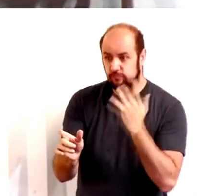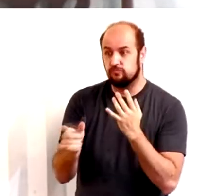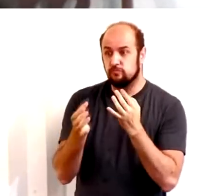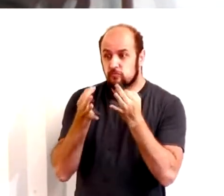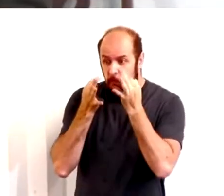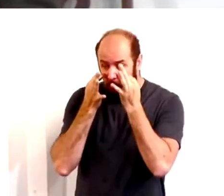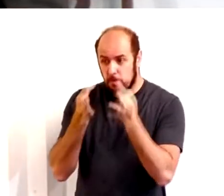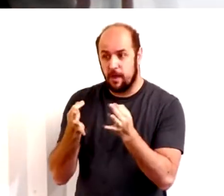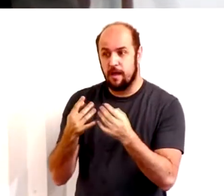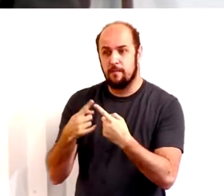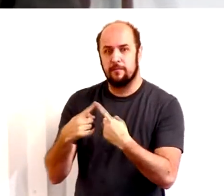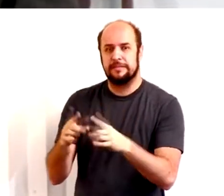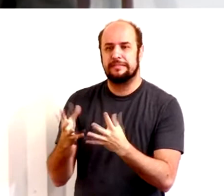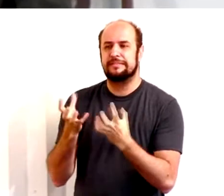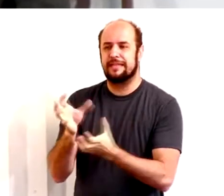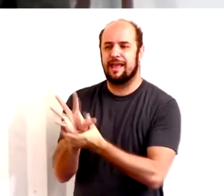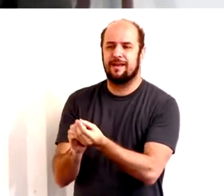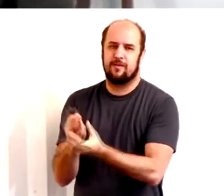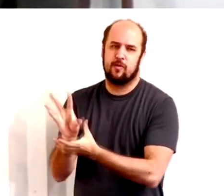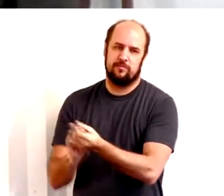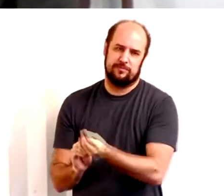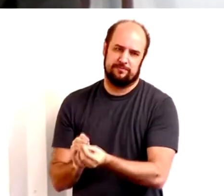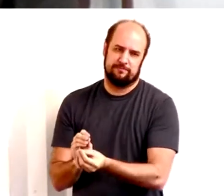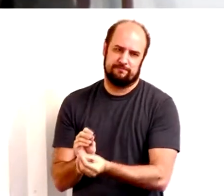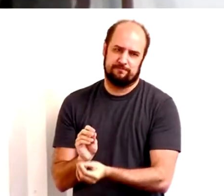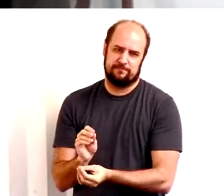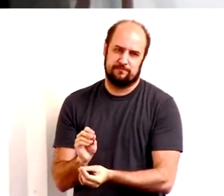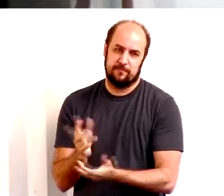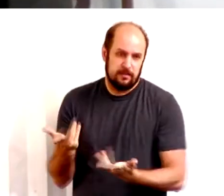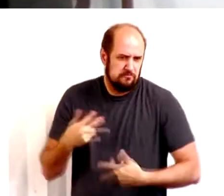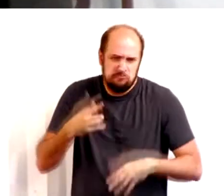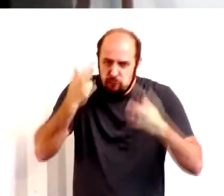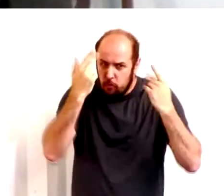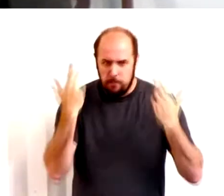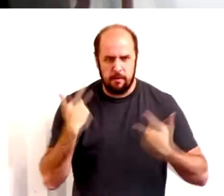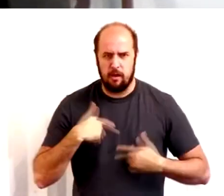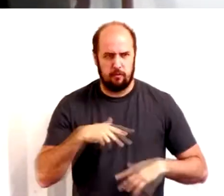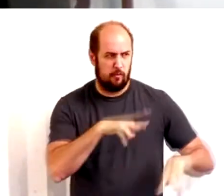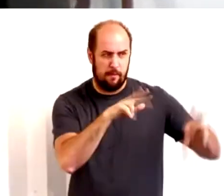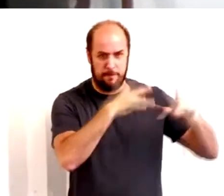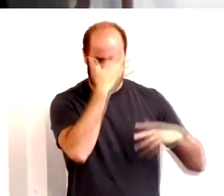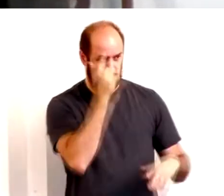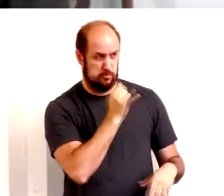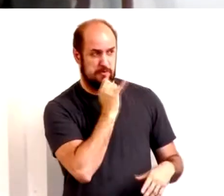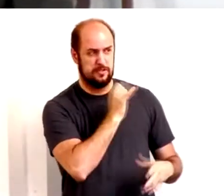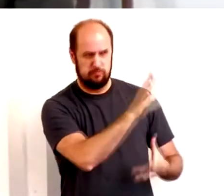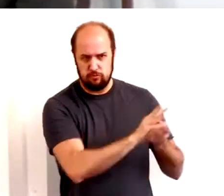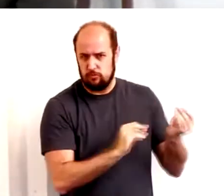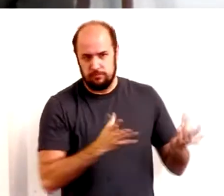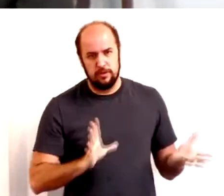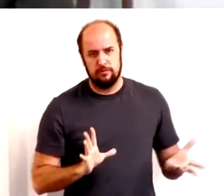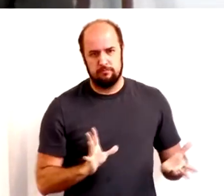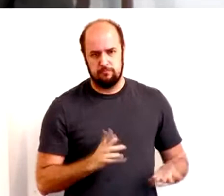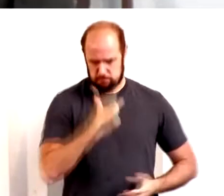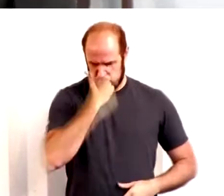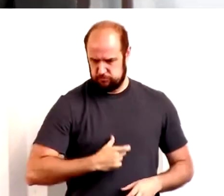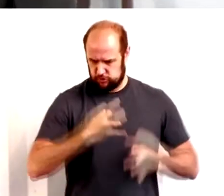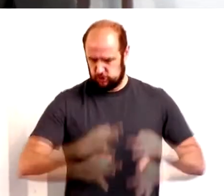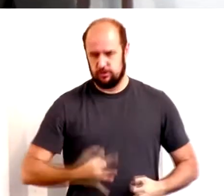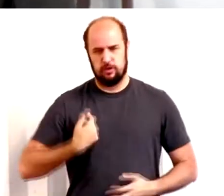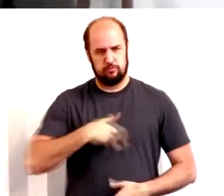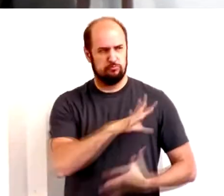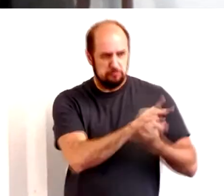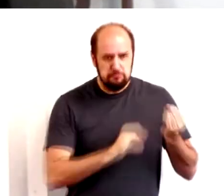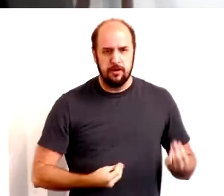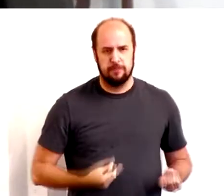admira, mas também tenta copiar? Nós copiamos pessoas. Nós copiamos pessoas.